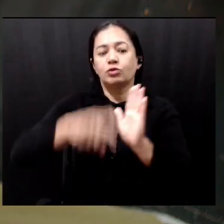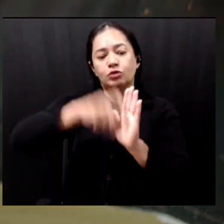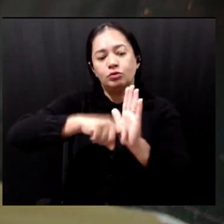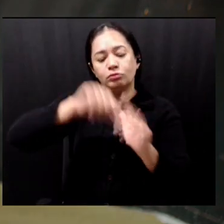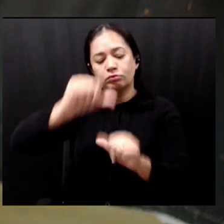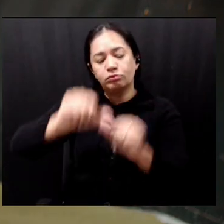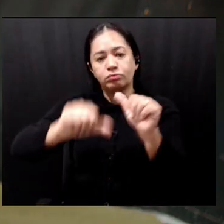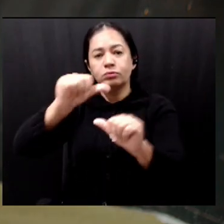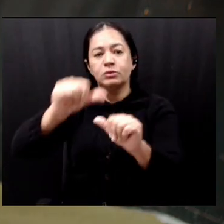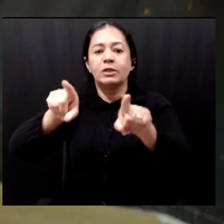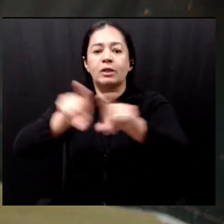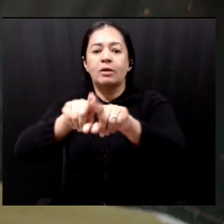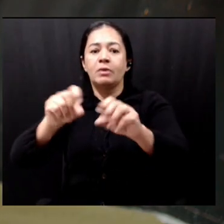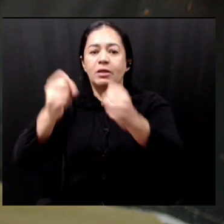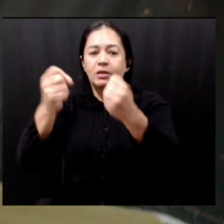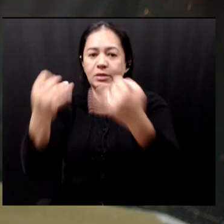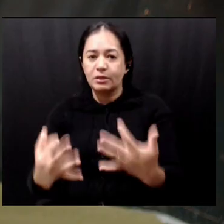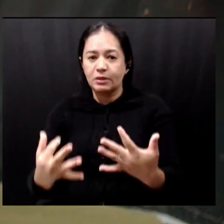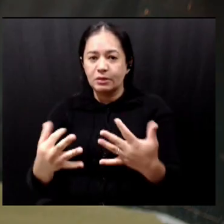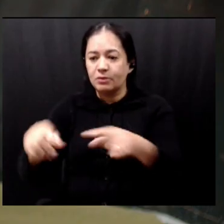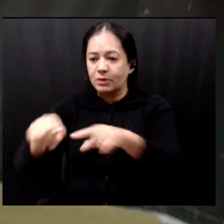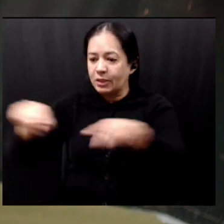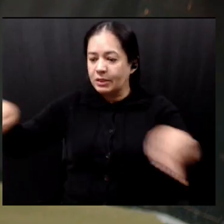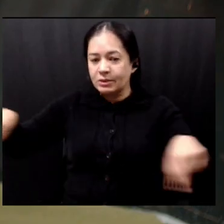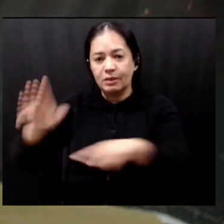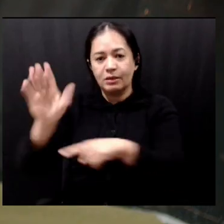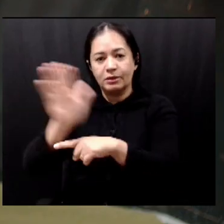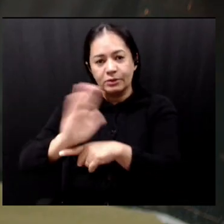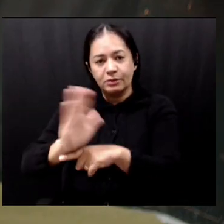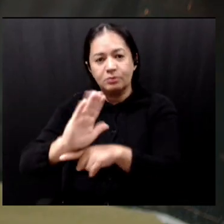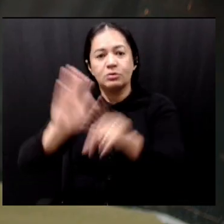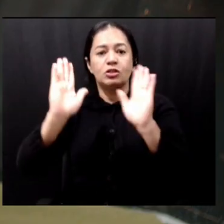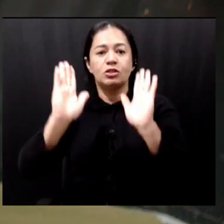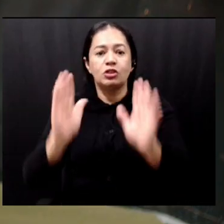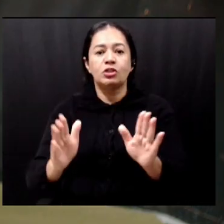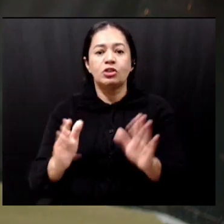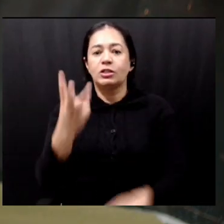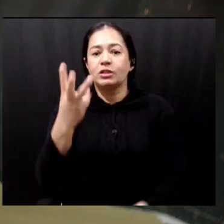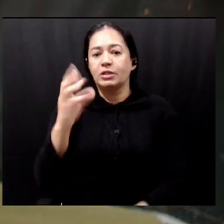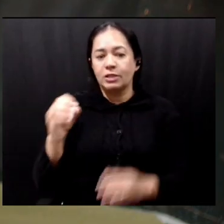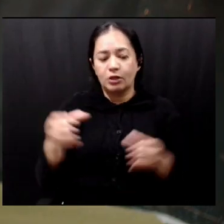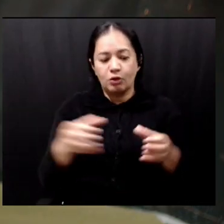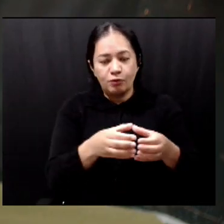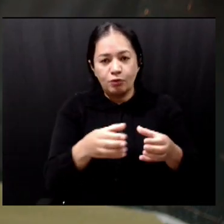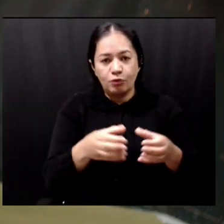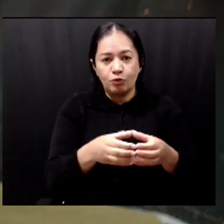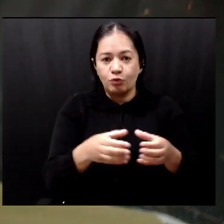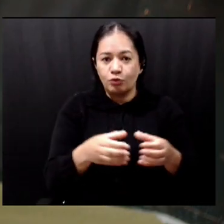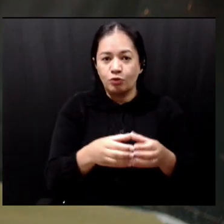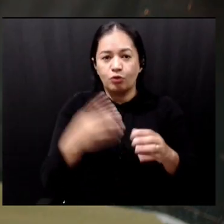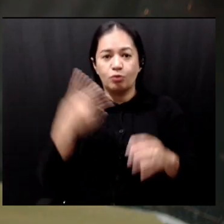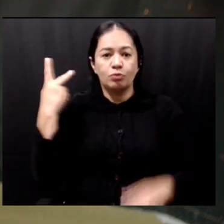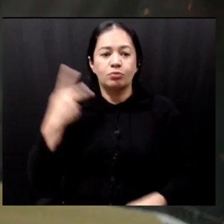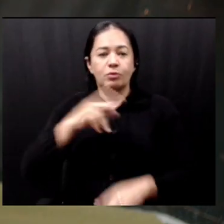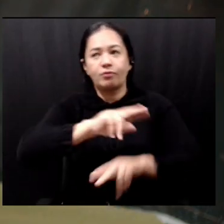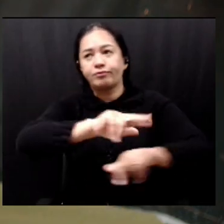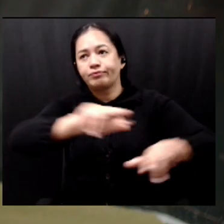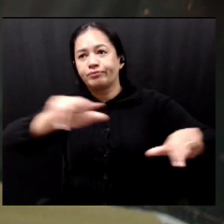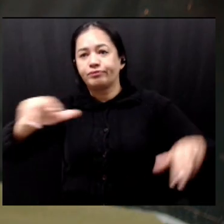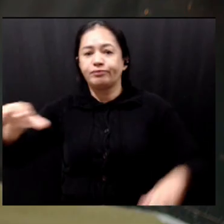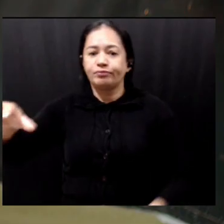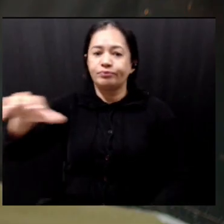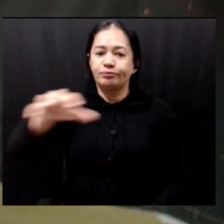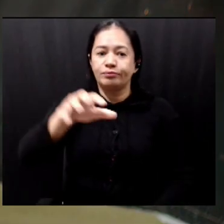das salas de cinema. Também foram instituídas 30 novas frentes parlamentares em áreas diversas. Durante o recesso parlamentar de